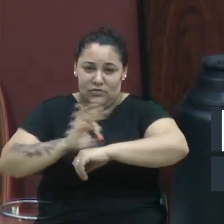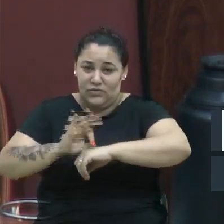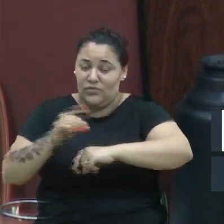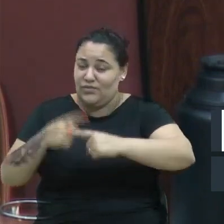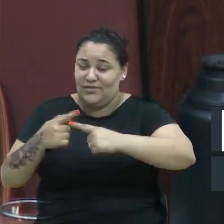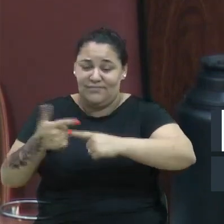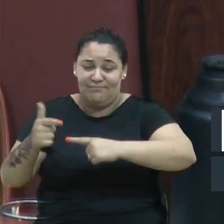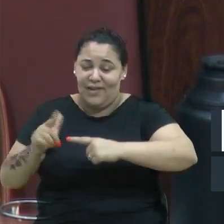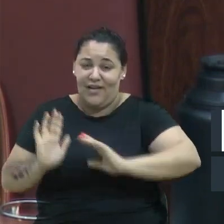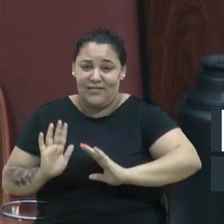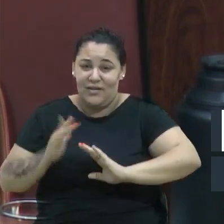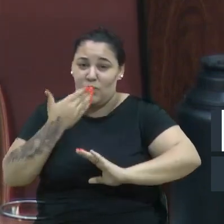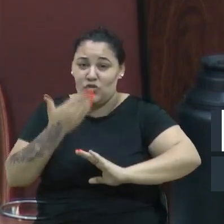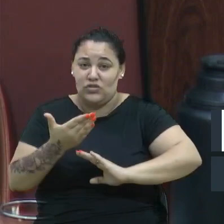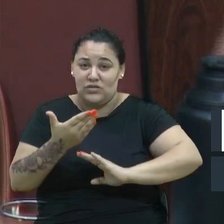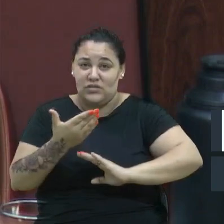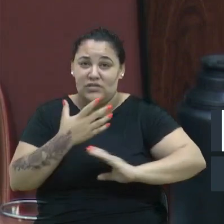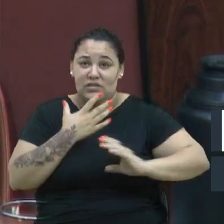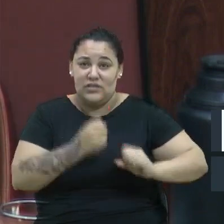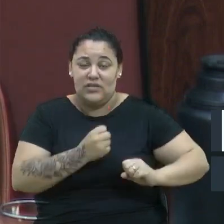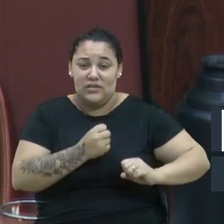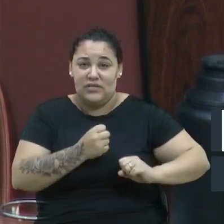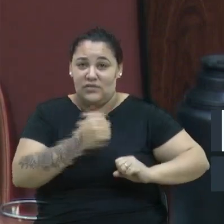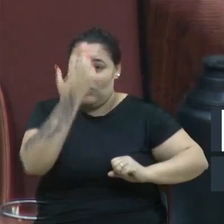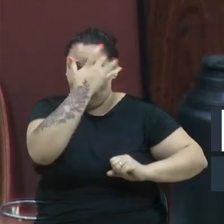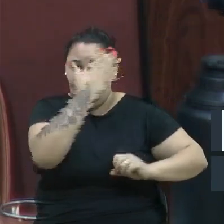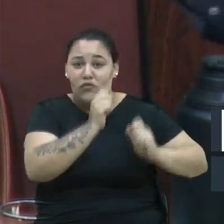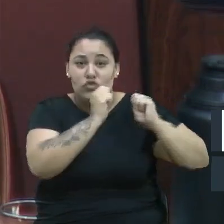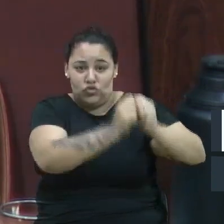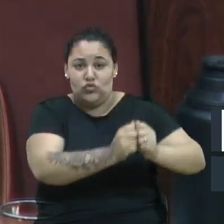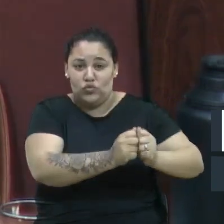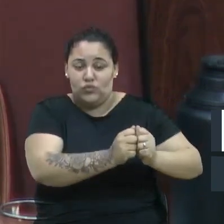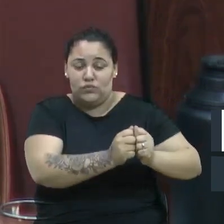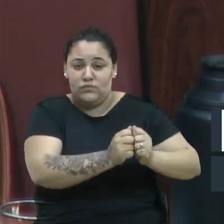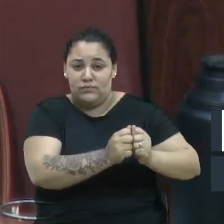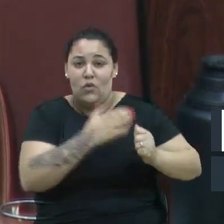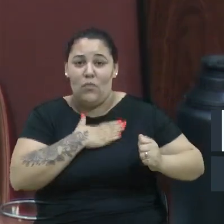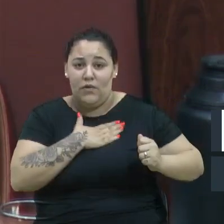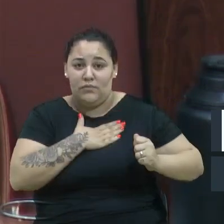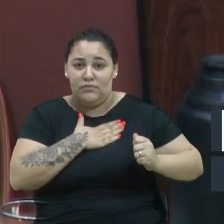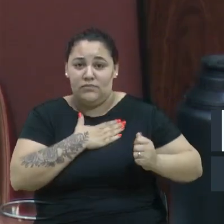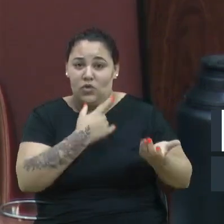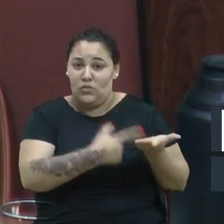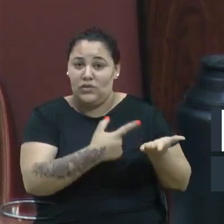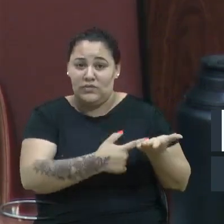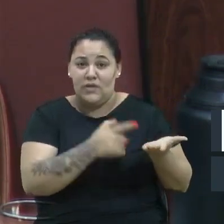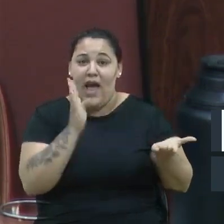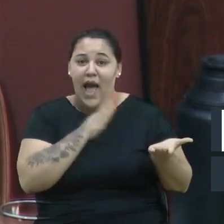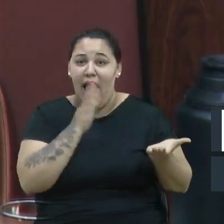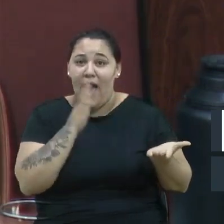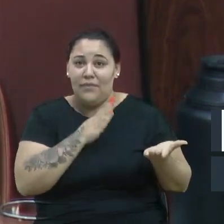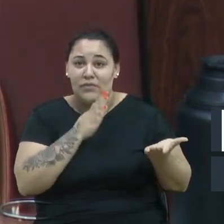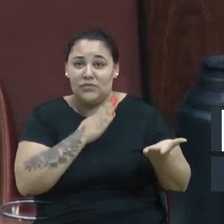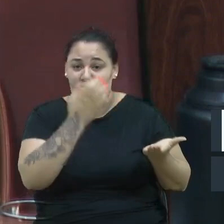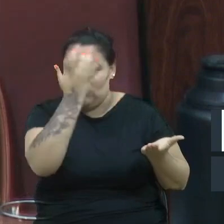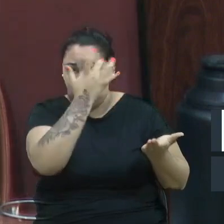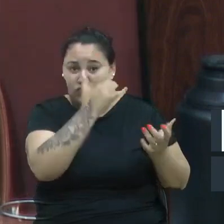Eu pedi à secretaria, o prefeito foi lá comigo. Marcamos rapidamente, o prefeito